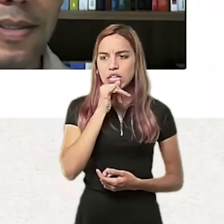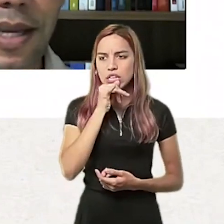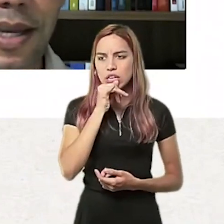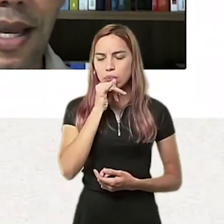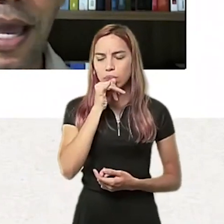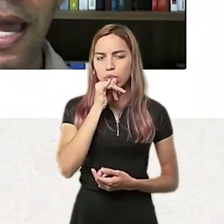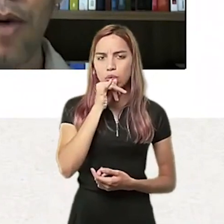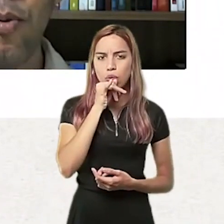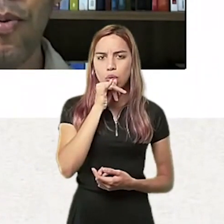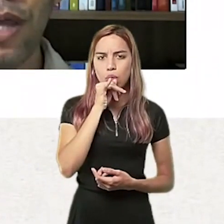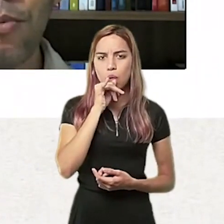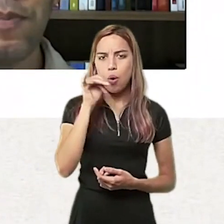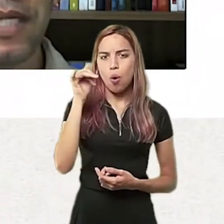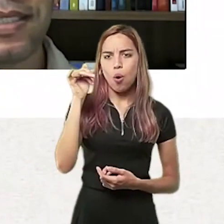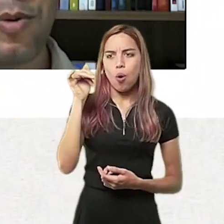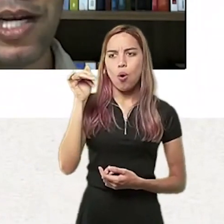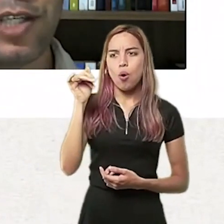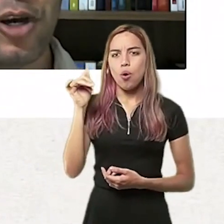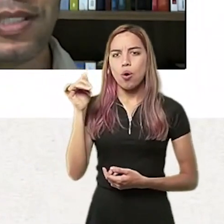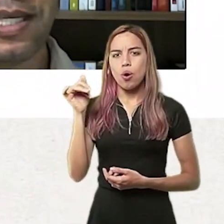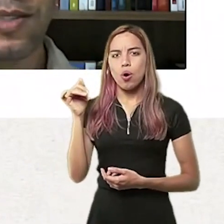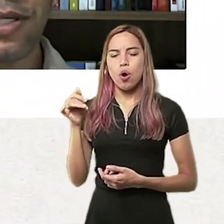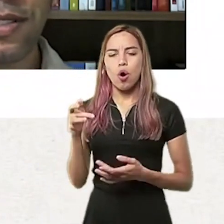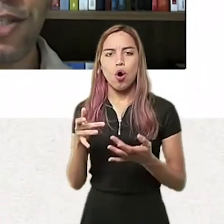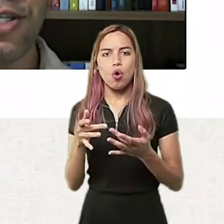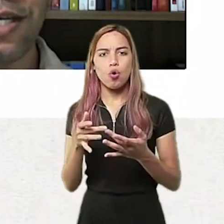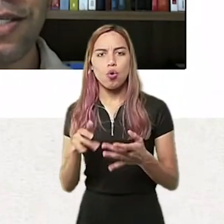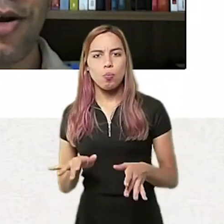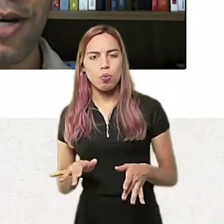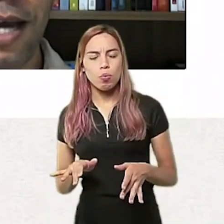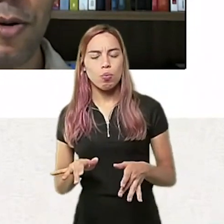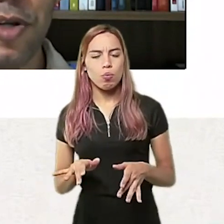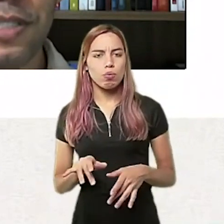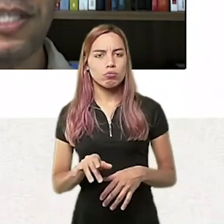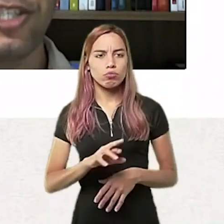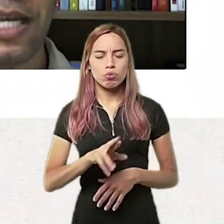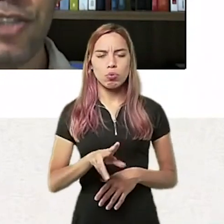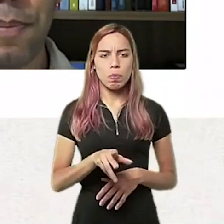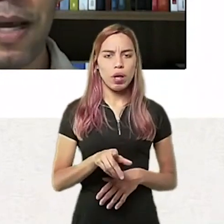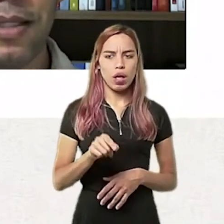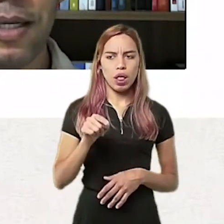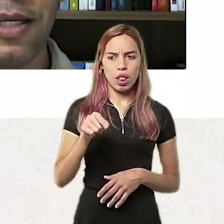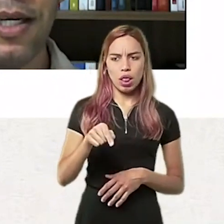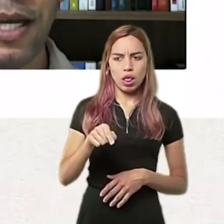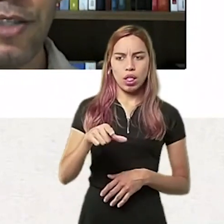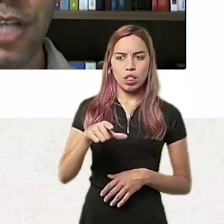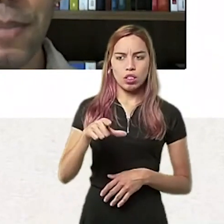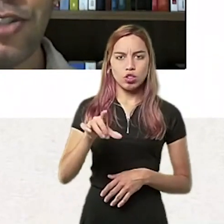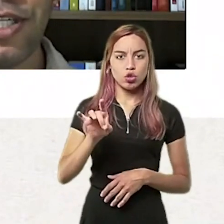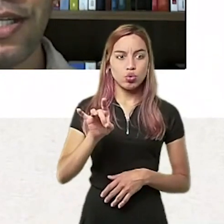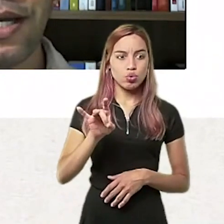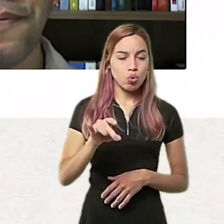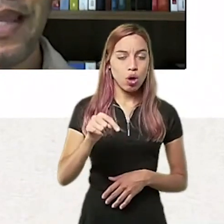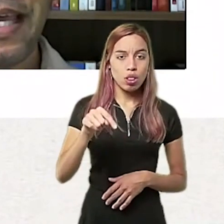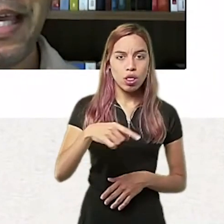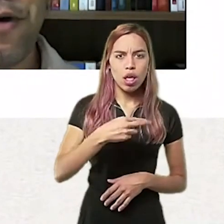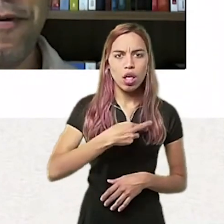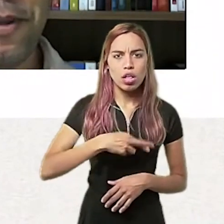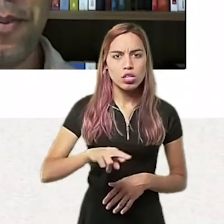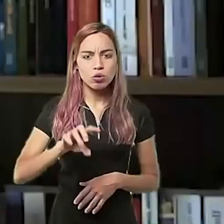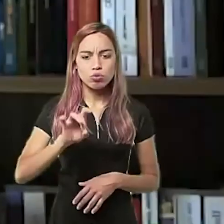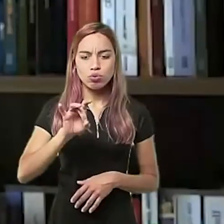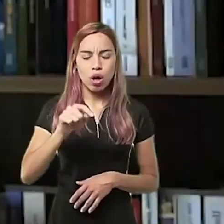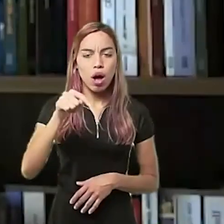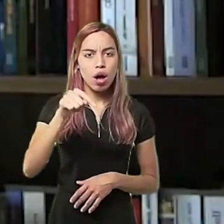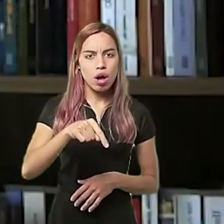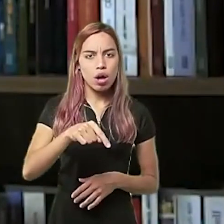né, conhecer. É uma expressão religiosa que só existe nesse local, só existe na Chapada Diamantina. E